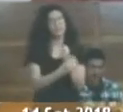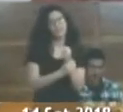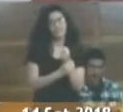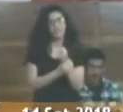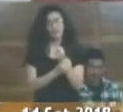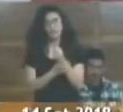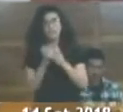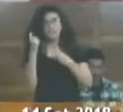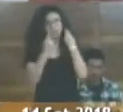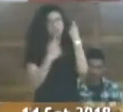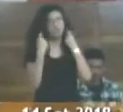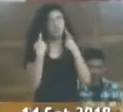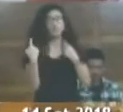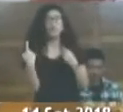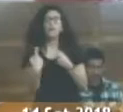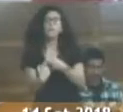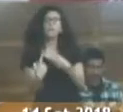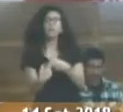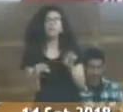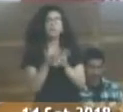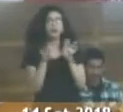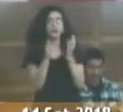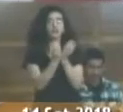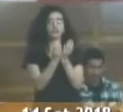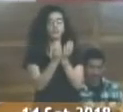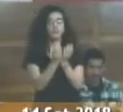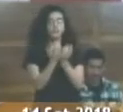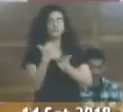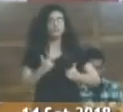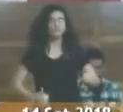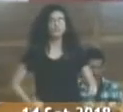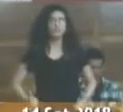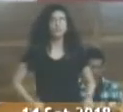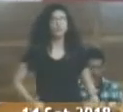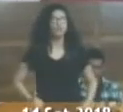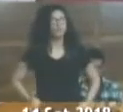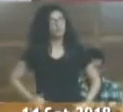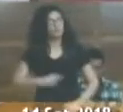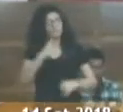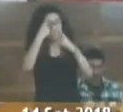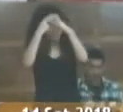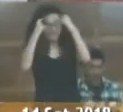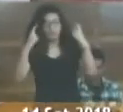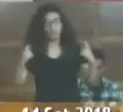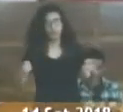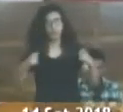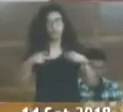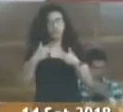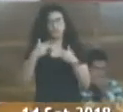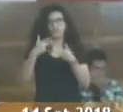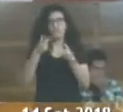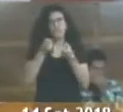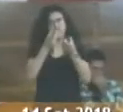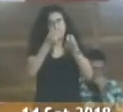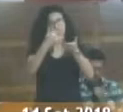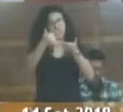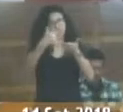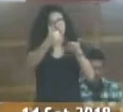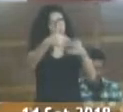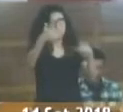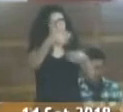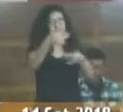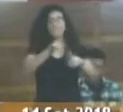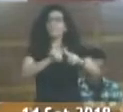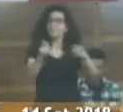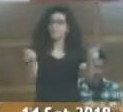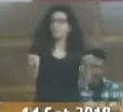muito preocupante, porque as comunidades tradicionais, elas estão sofrendo muito com a violência. O tráfico está na cidade, mas também está